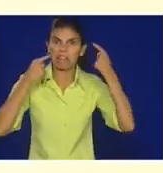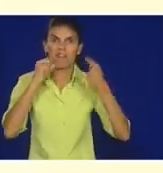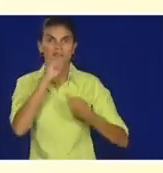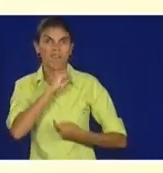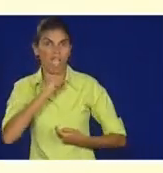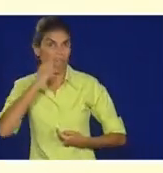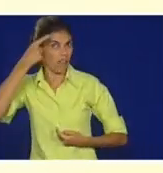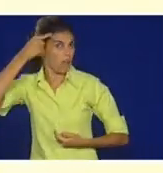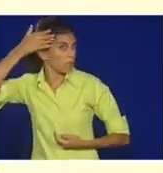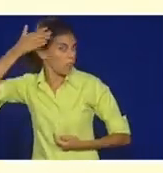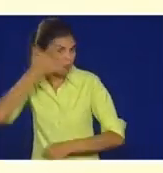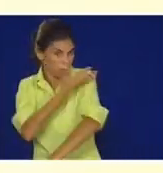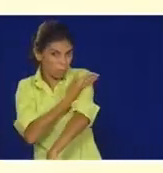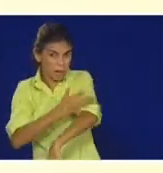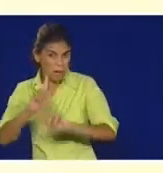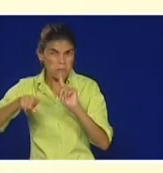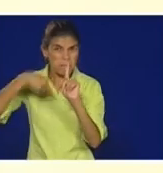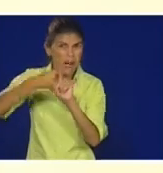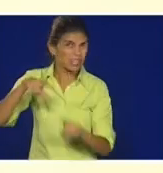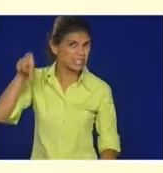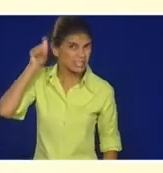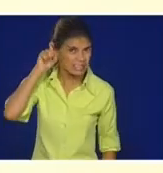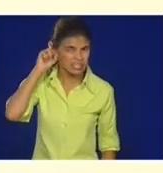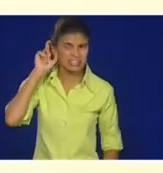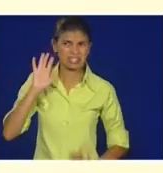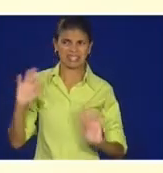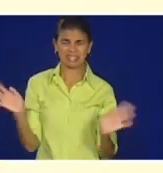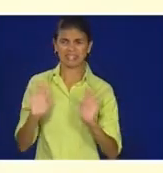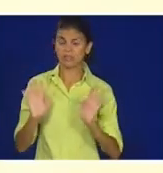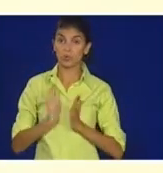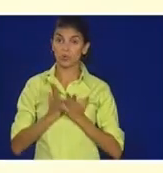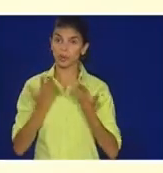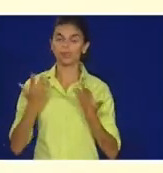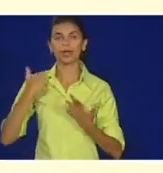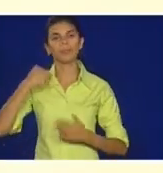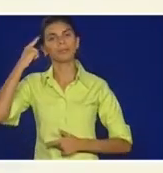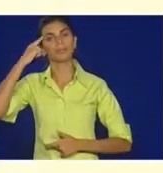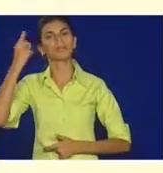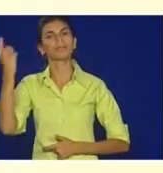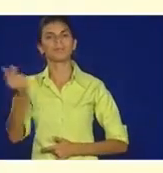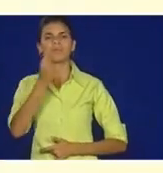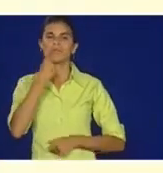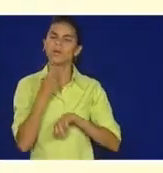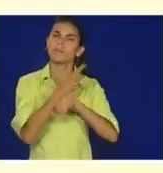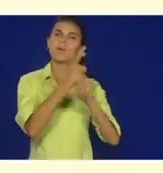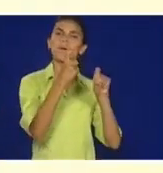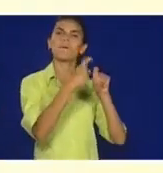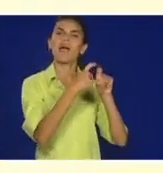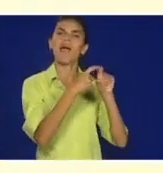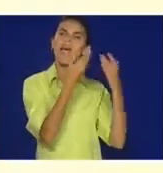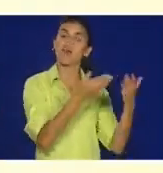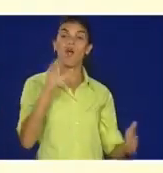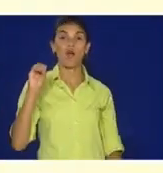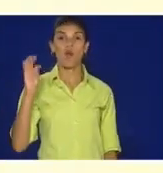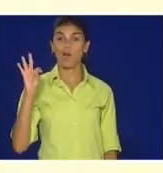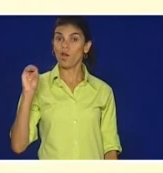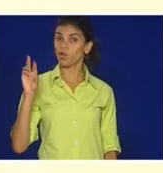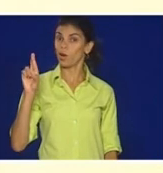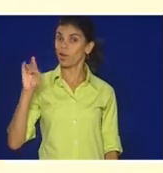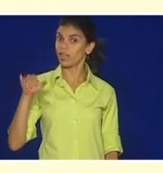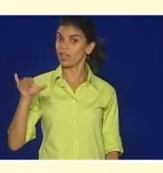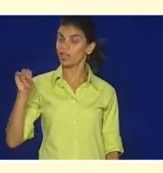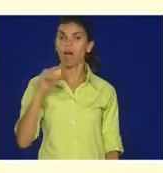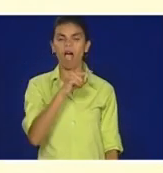tem ruga, a gente já tem cabelo branco, a gente já tem uma coisa, botar um negócio no ouvido era trágico. Procurei primeiro um otorrino,